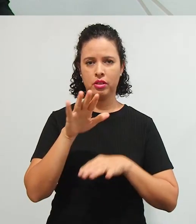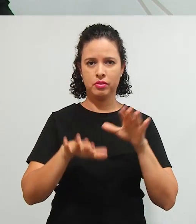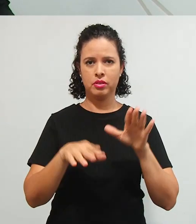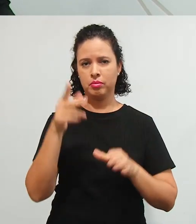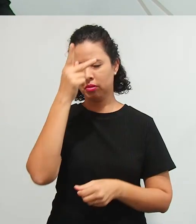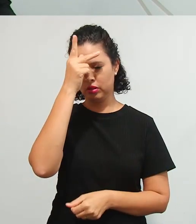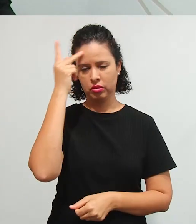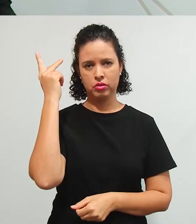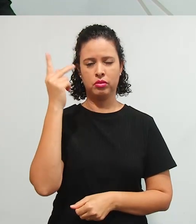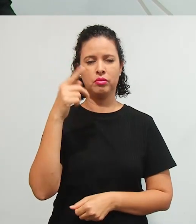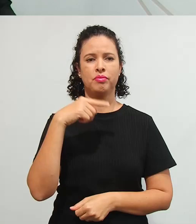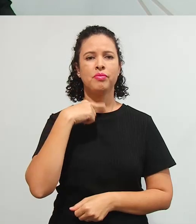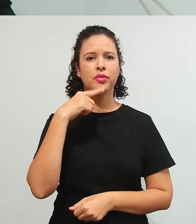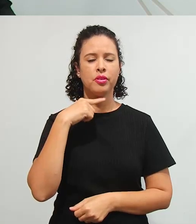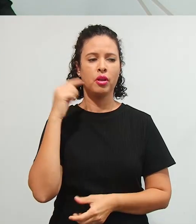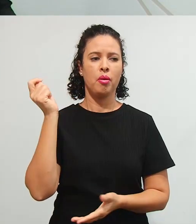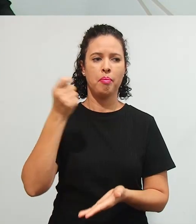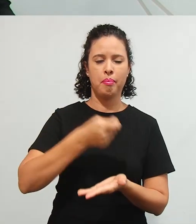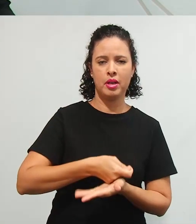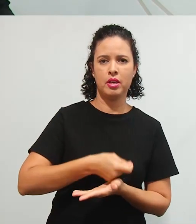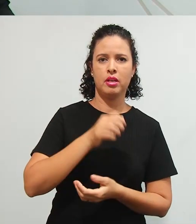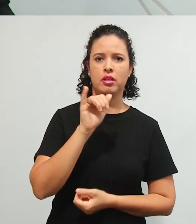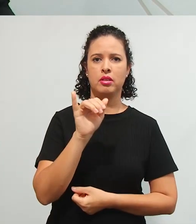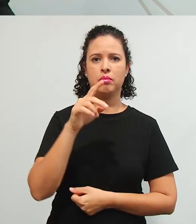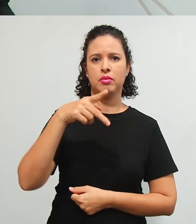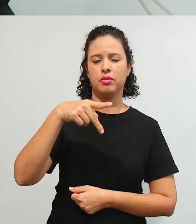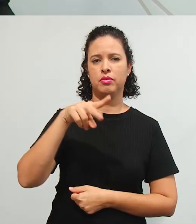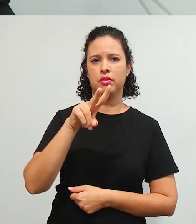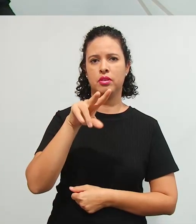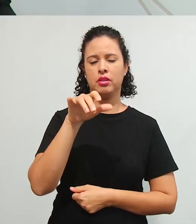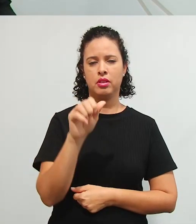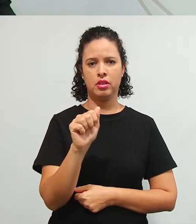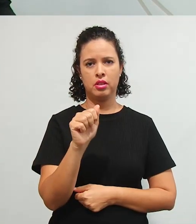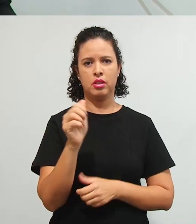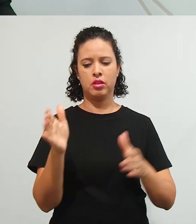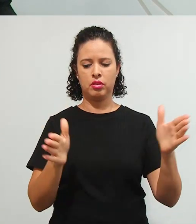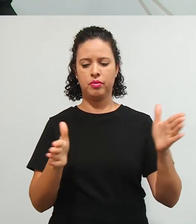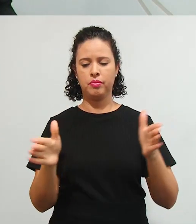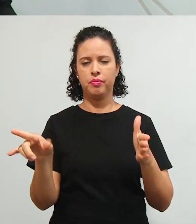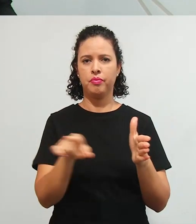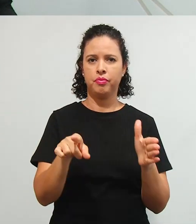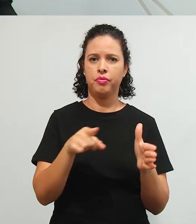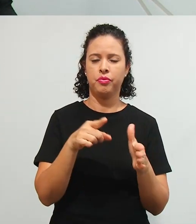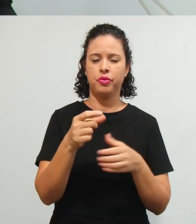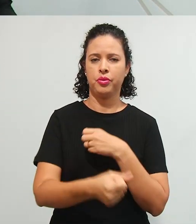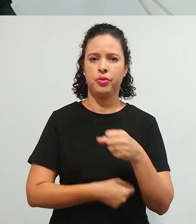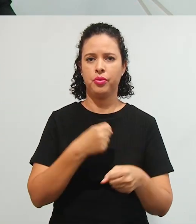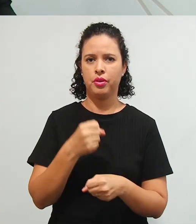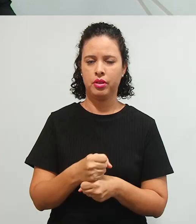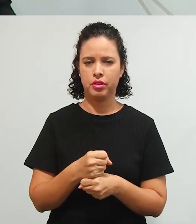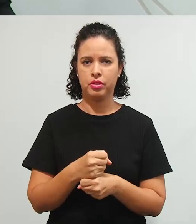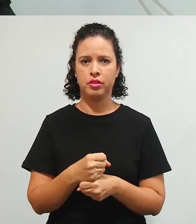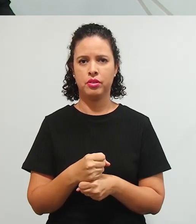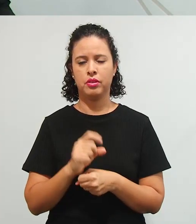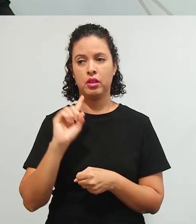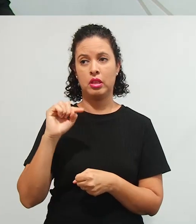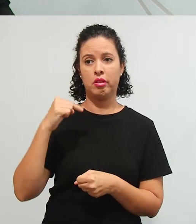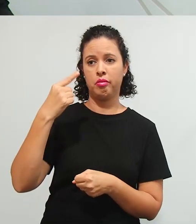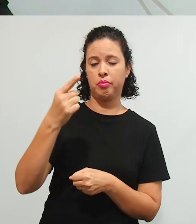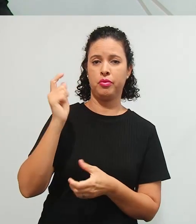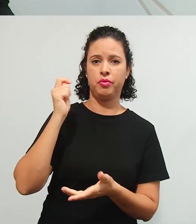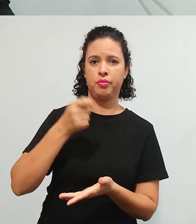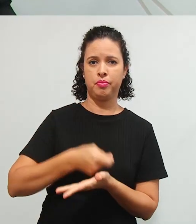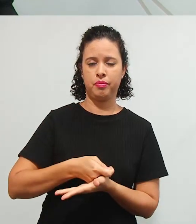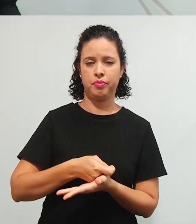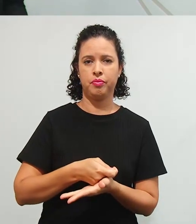não consegue, por algum motivo, pagar o IPVA no ano da ocorrência do fato gerador e vão pagar no ano